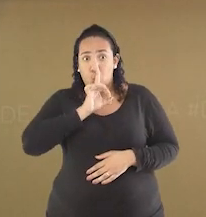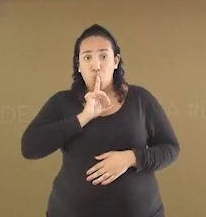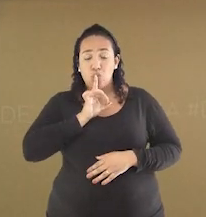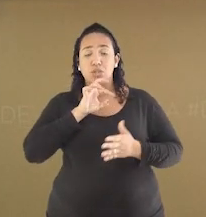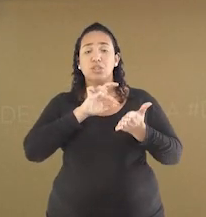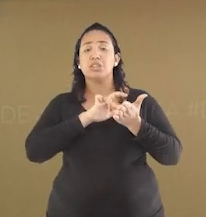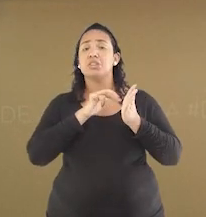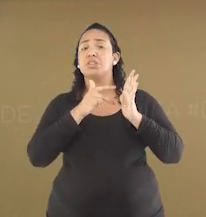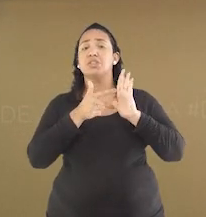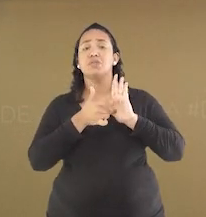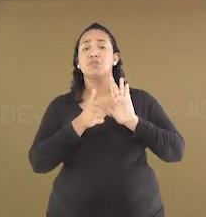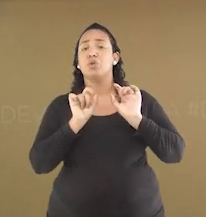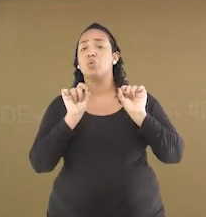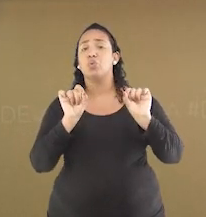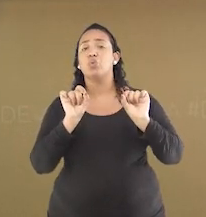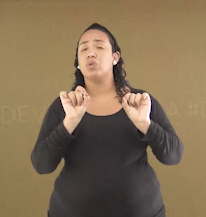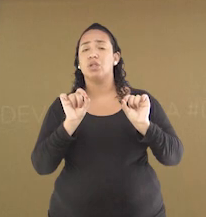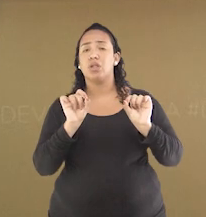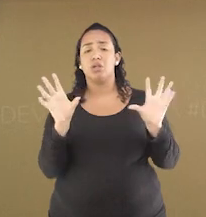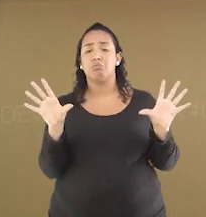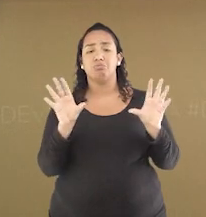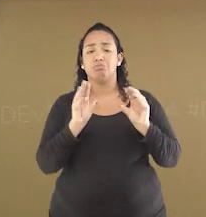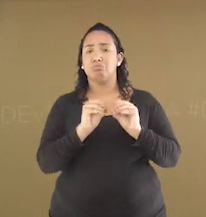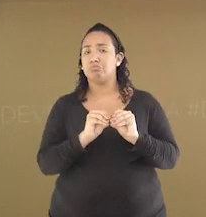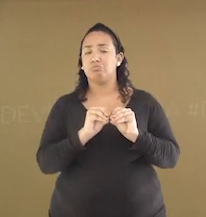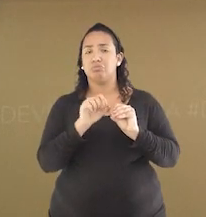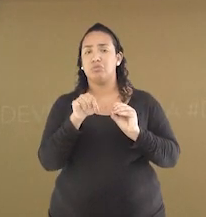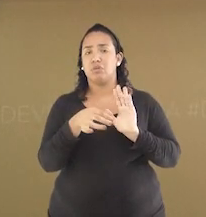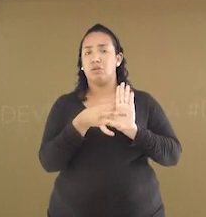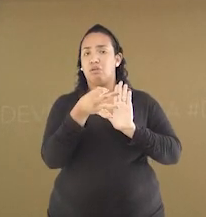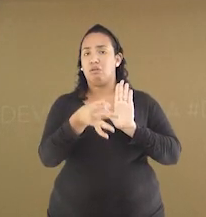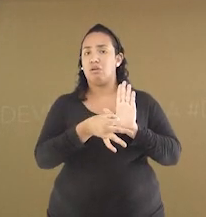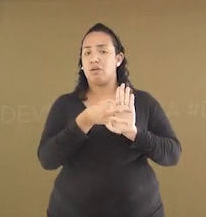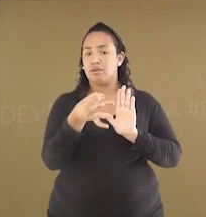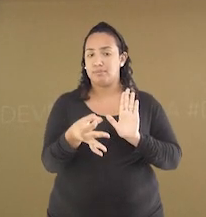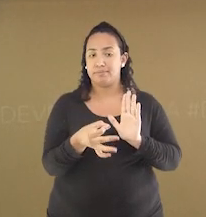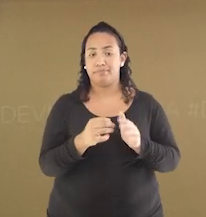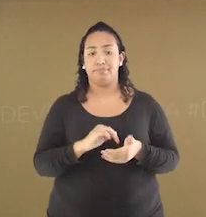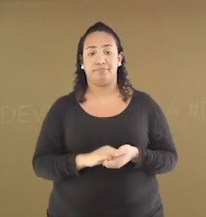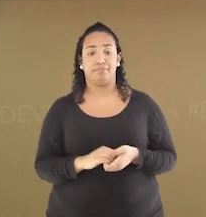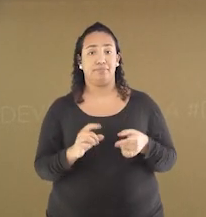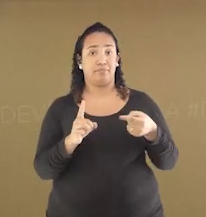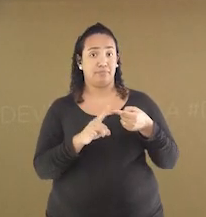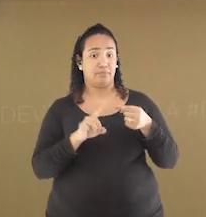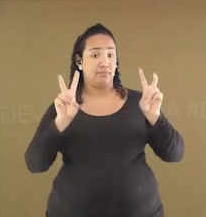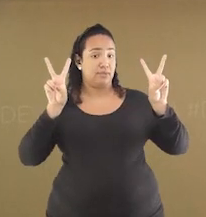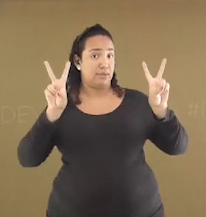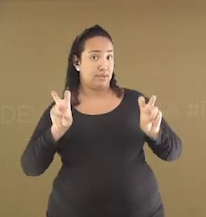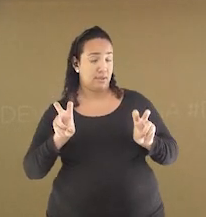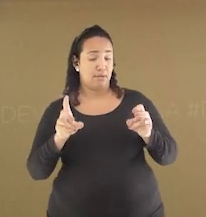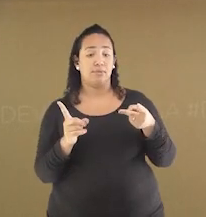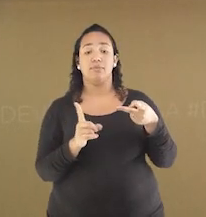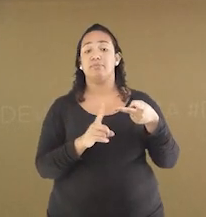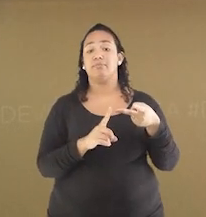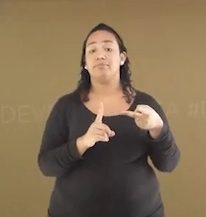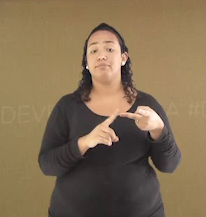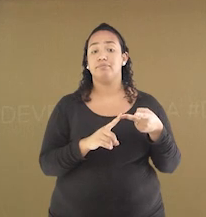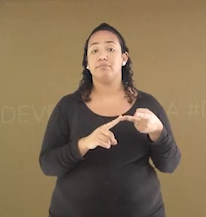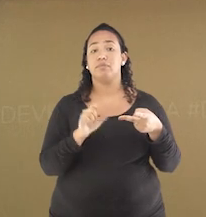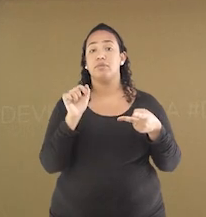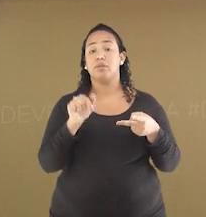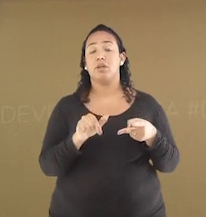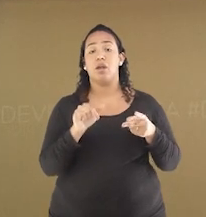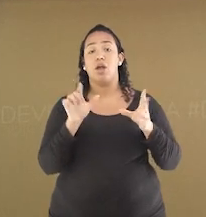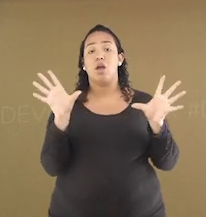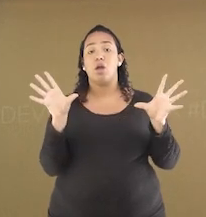refere-se a que elemento de uma resenha crítica? Letra A, ao título? Ou